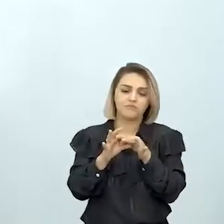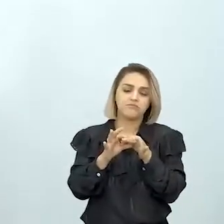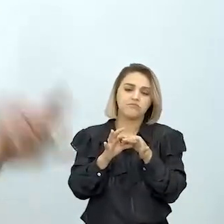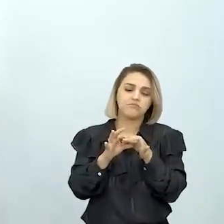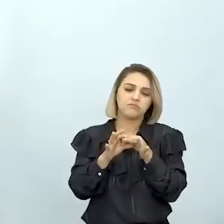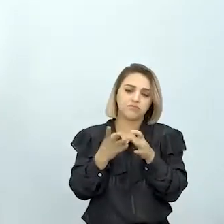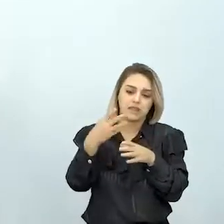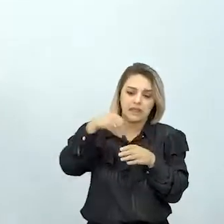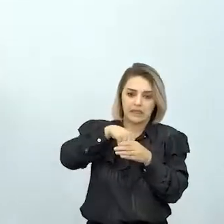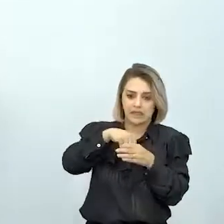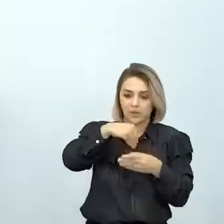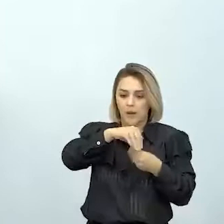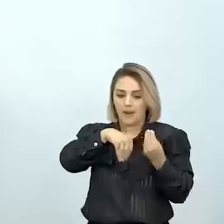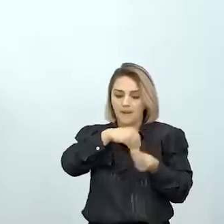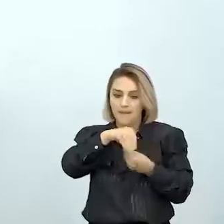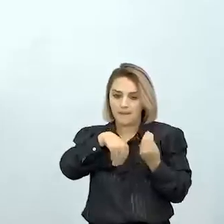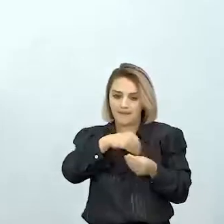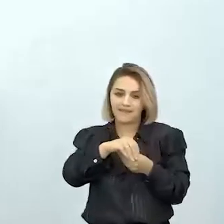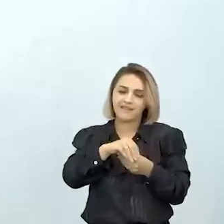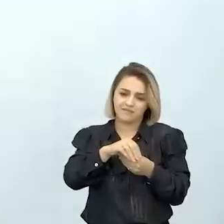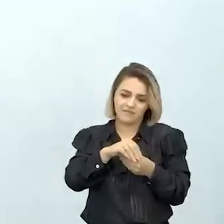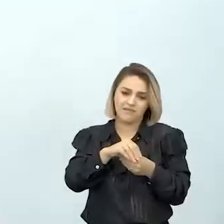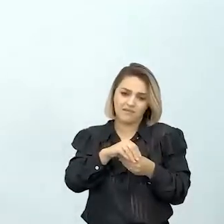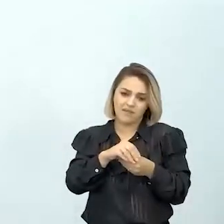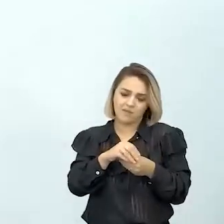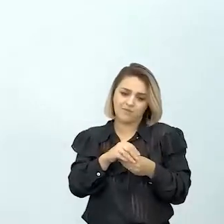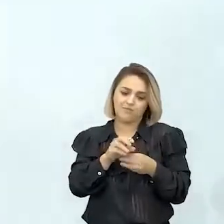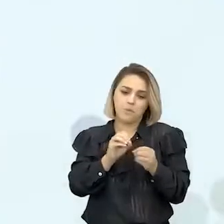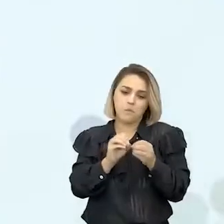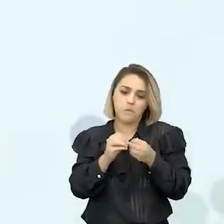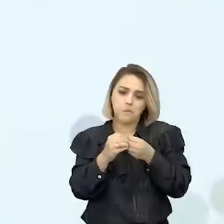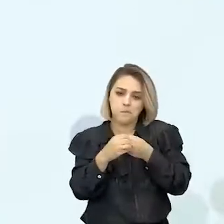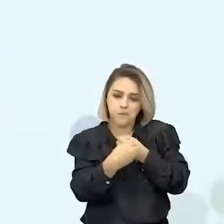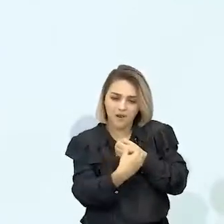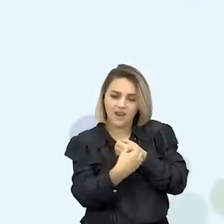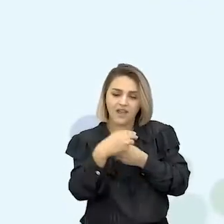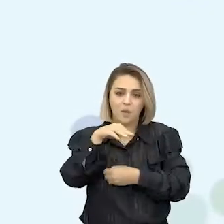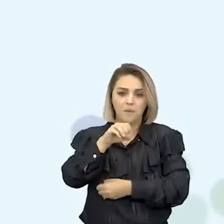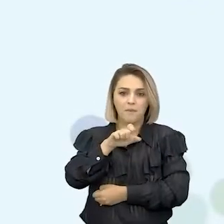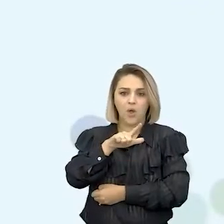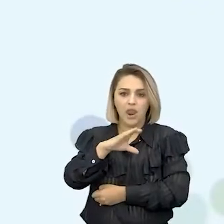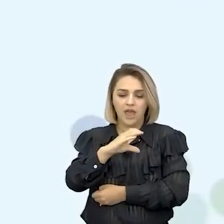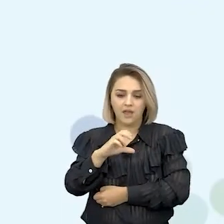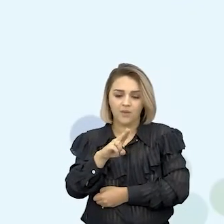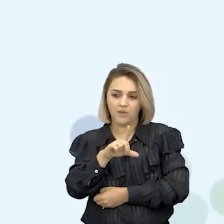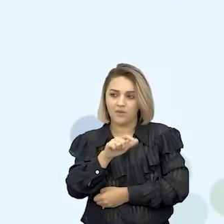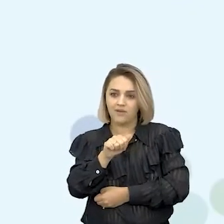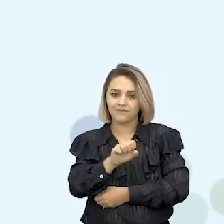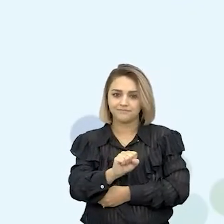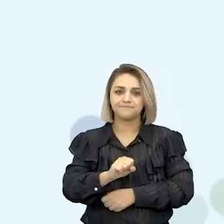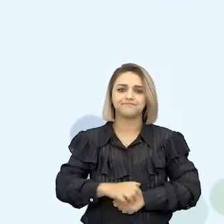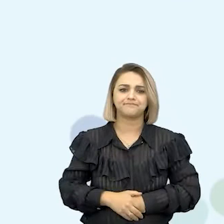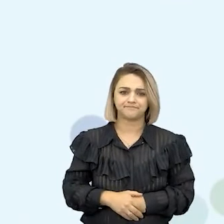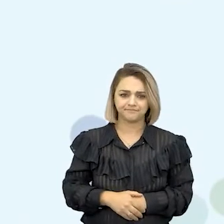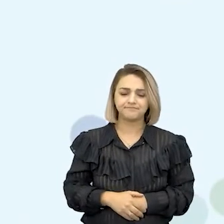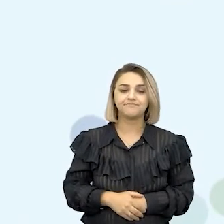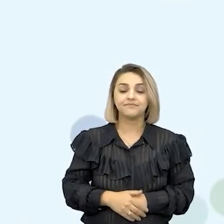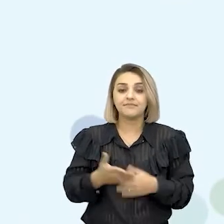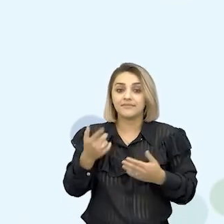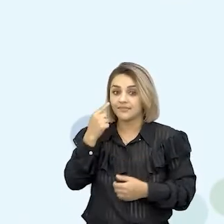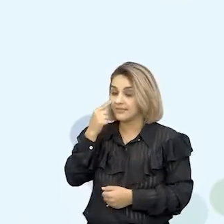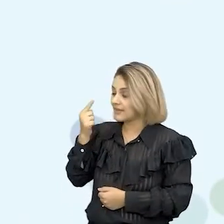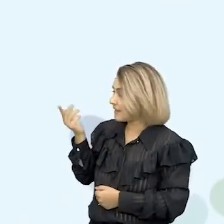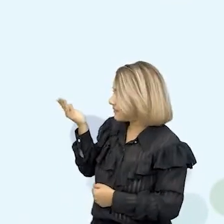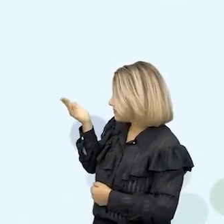dissolvido nela, por intermédio dessas forças intermoleculares, tá certo? Então aqui nós temos um exemplo de como é que